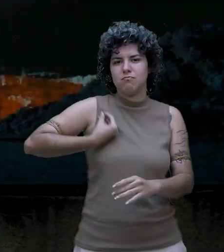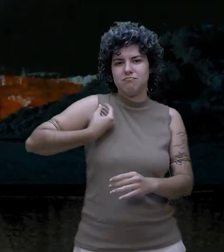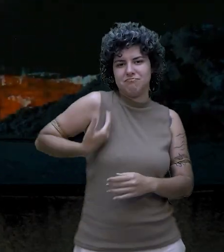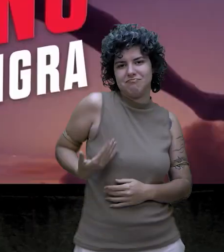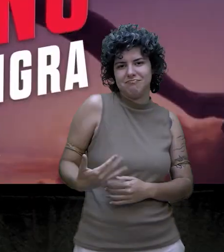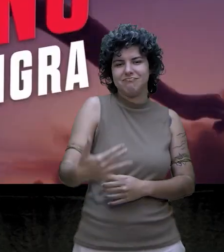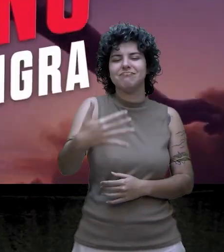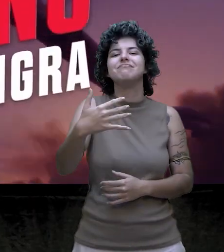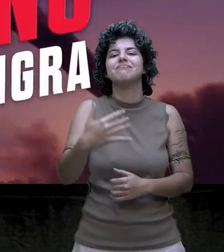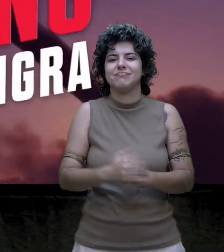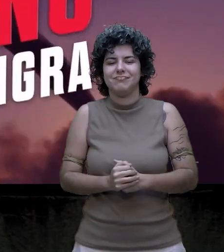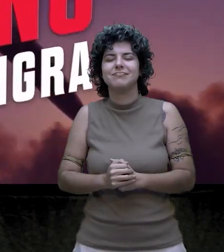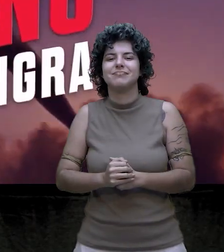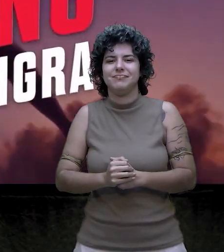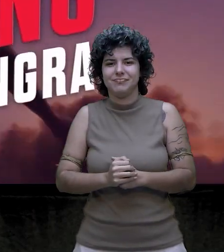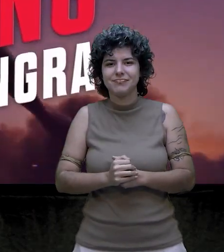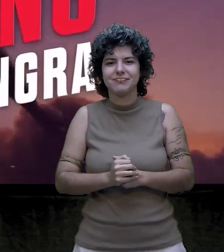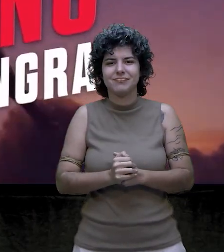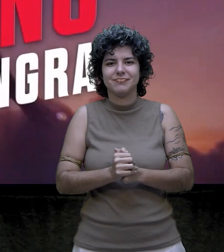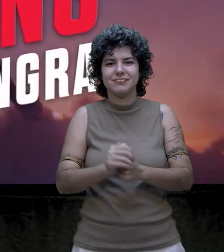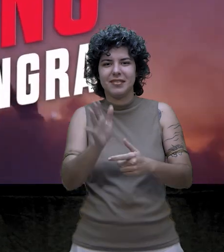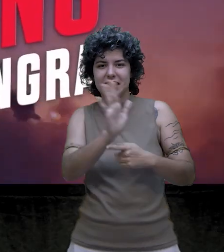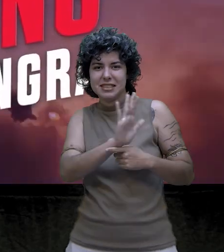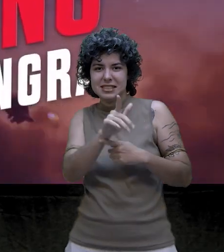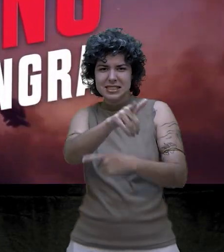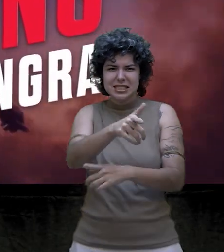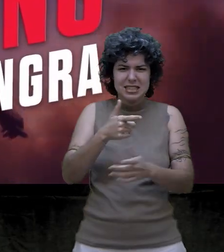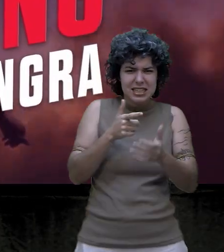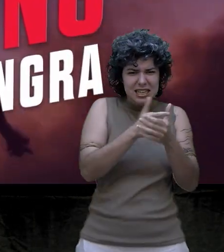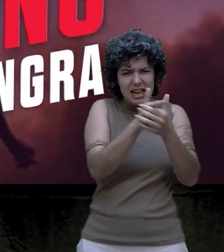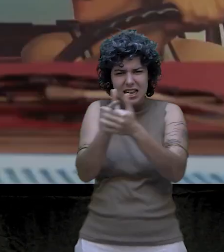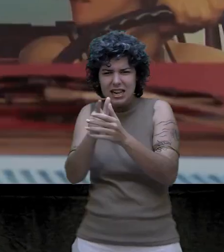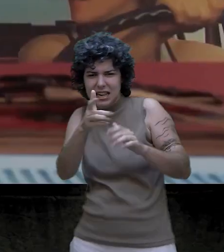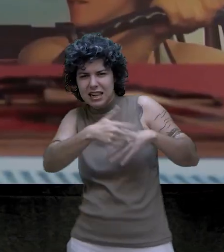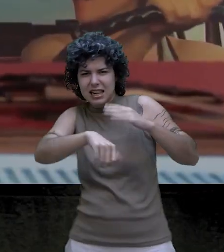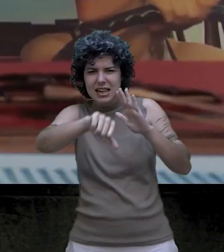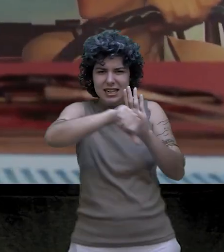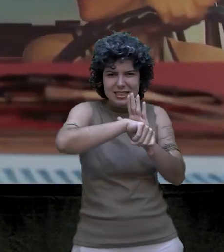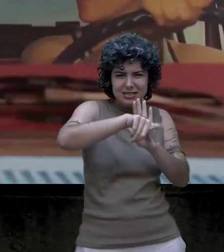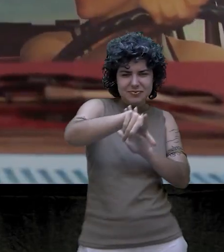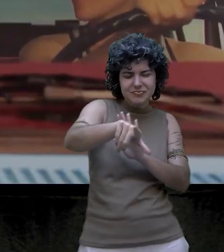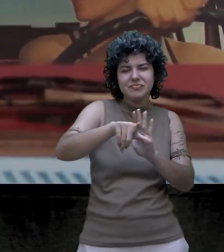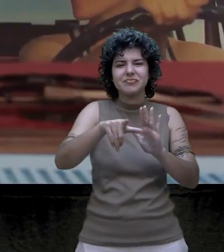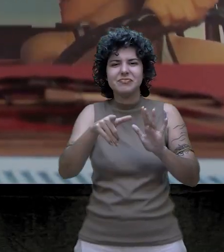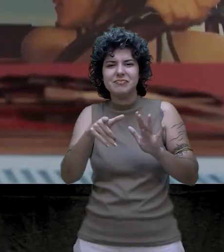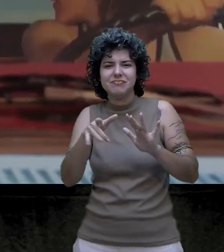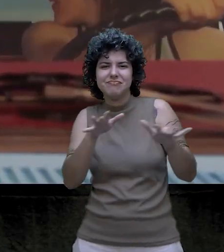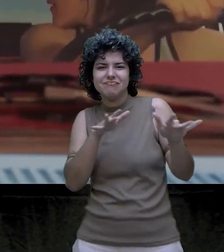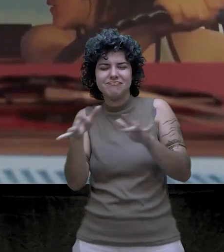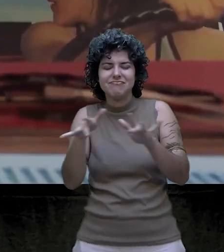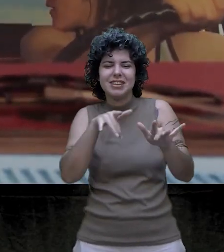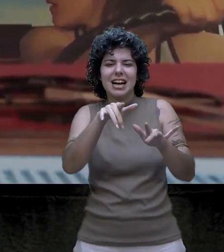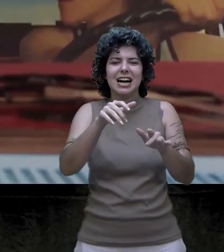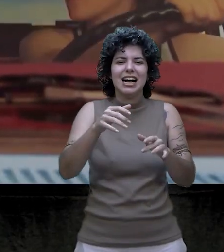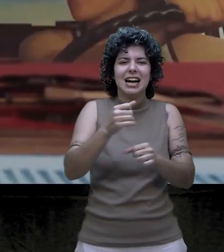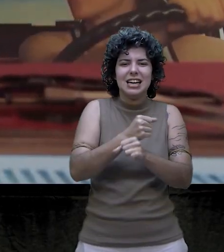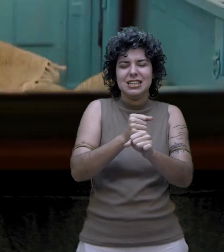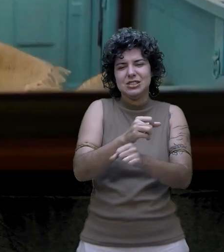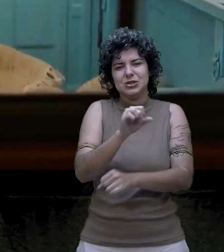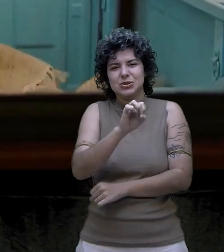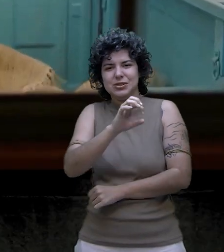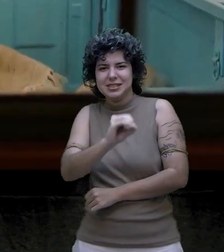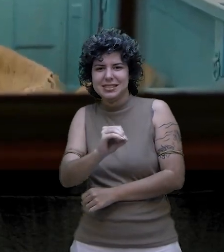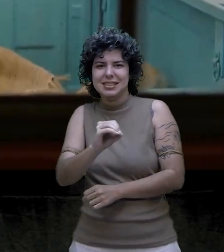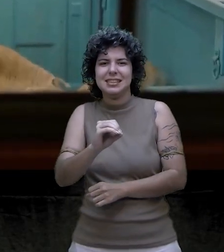Entre cenas de crime, músculos pulsantes e um clima anos 80 que até a Madonna aprovaria, o filme é um soco